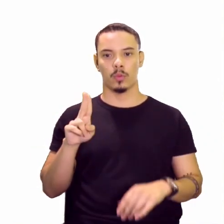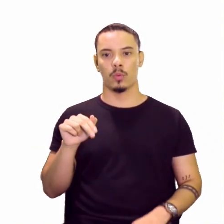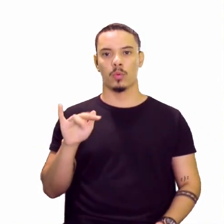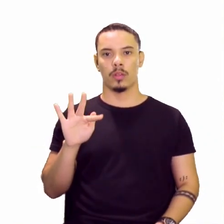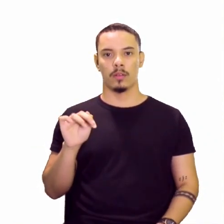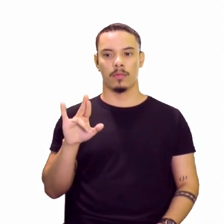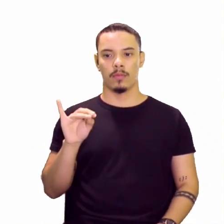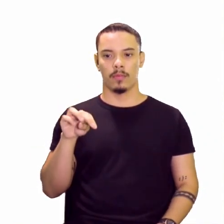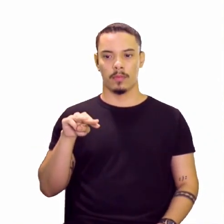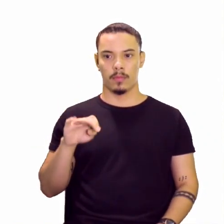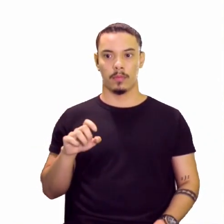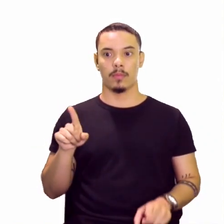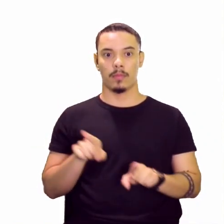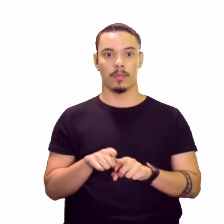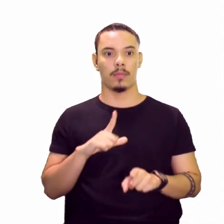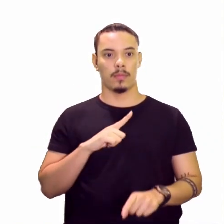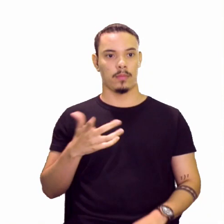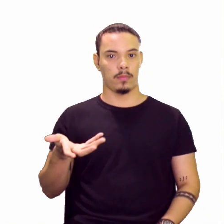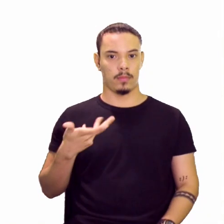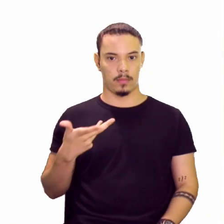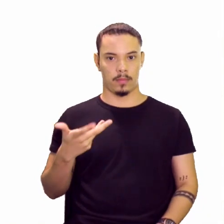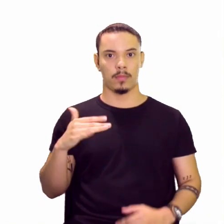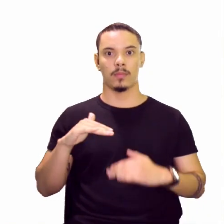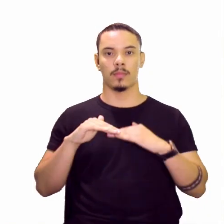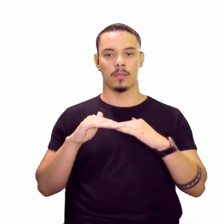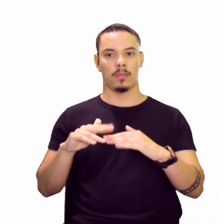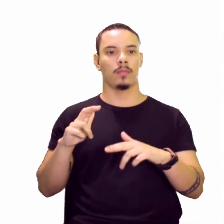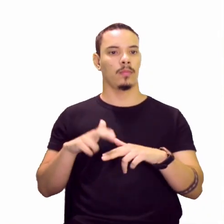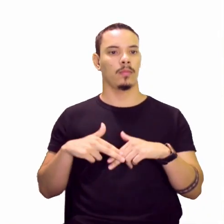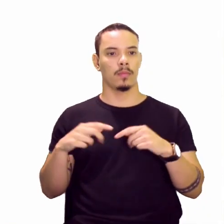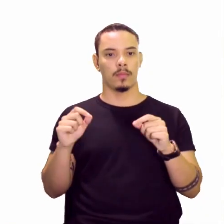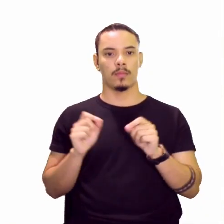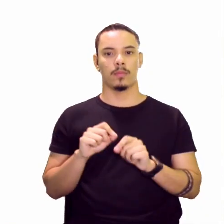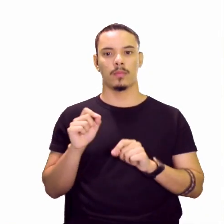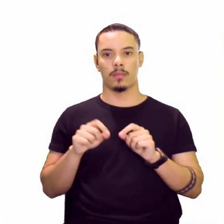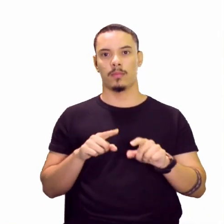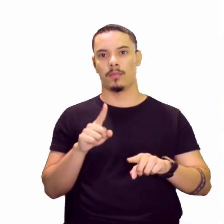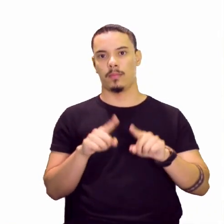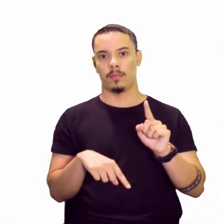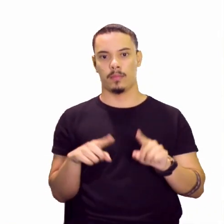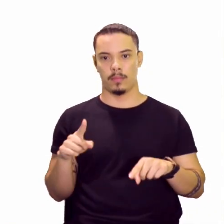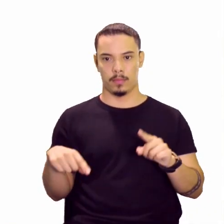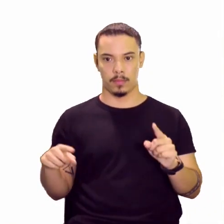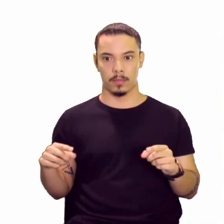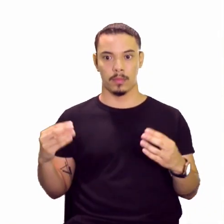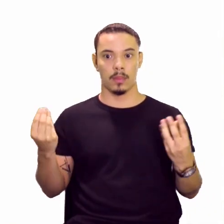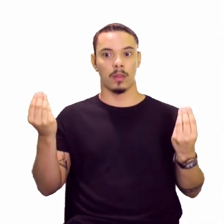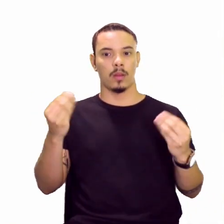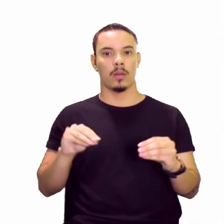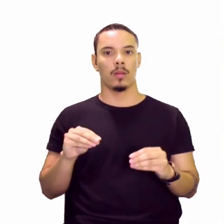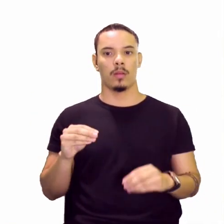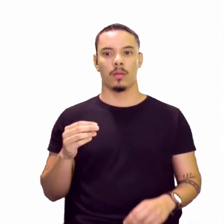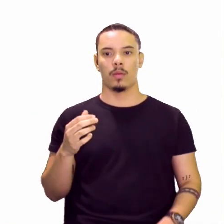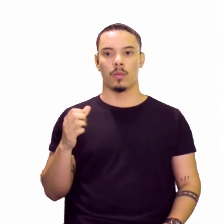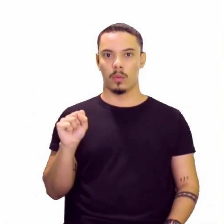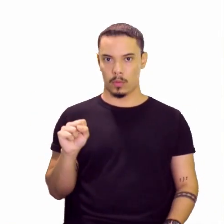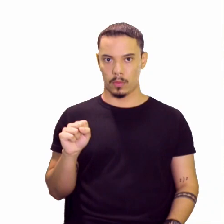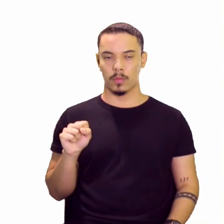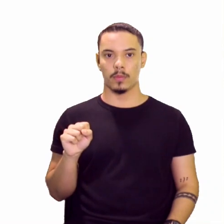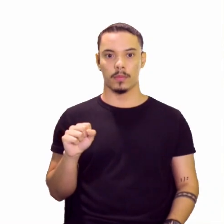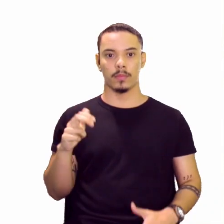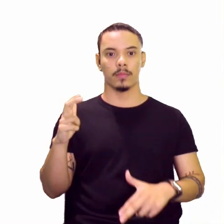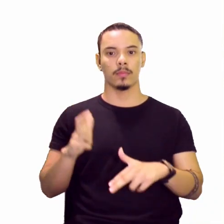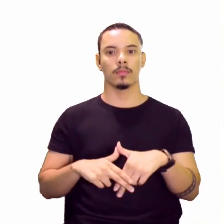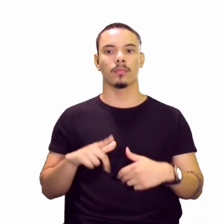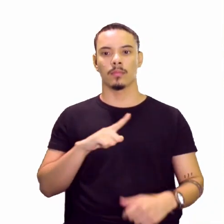variado, que tem uma aceleração constante, então é um movimento uniformemente variado. Aí você coloca mais 8 aqui. Aqui eu já tenho